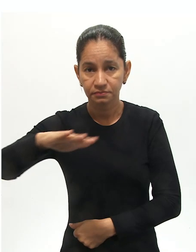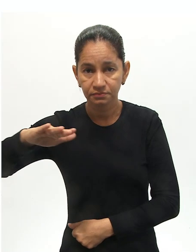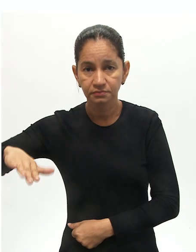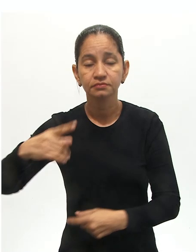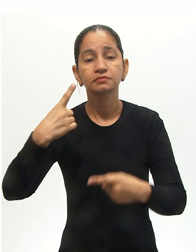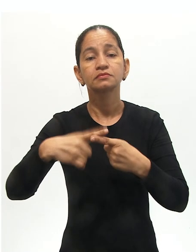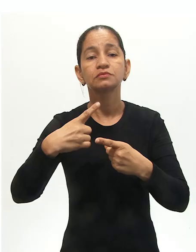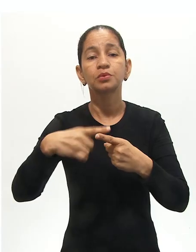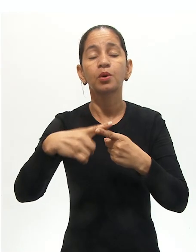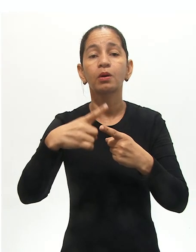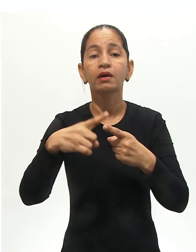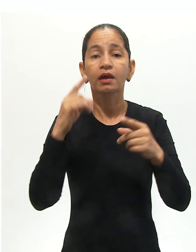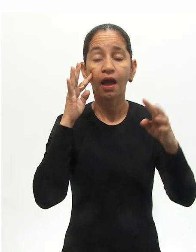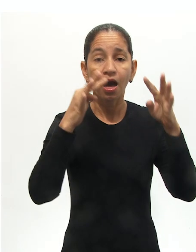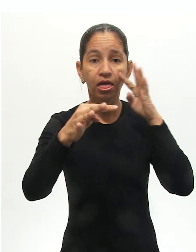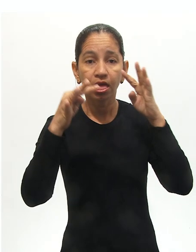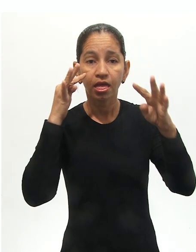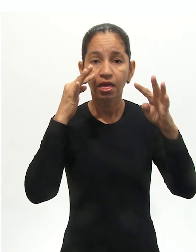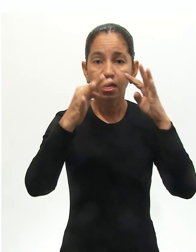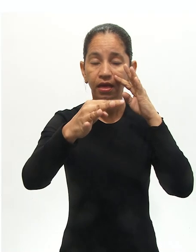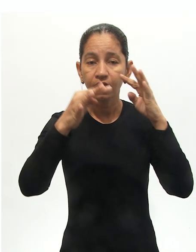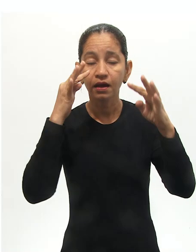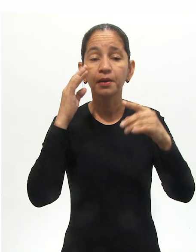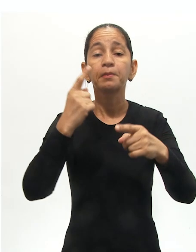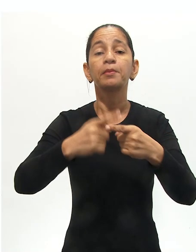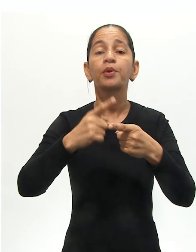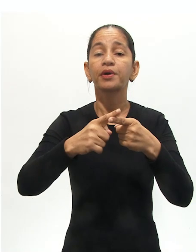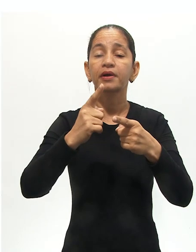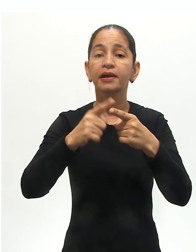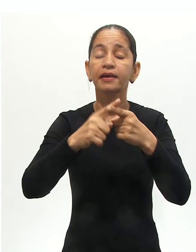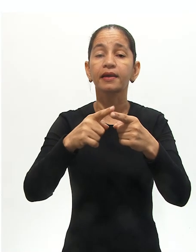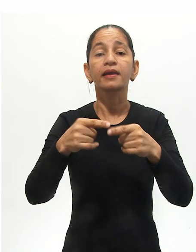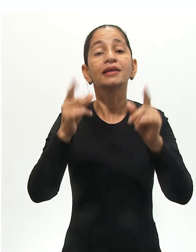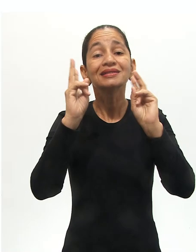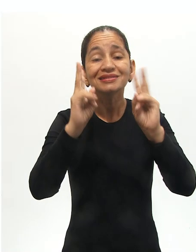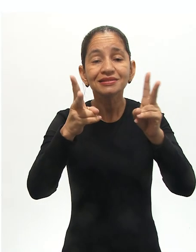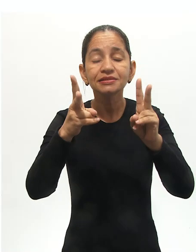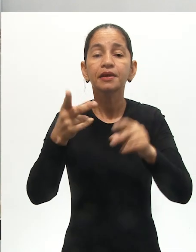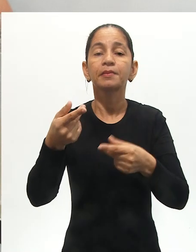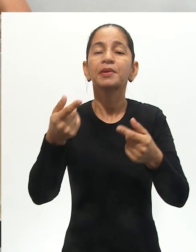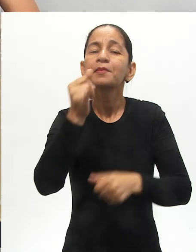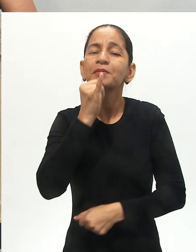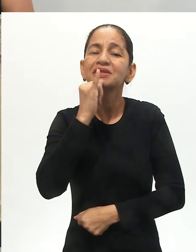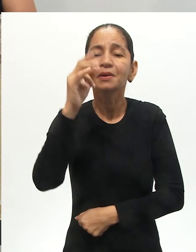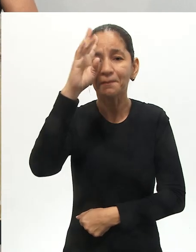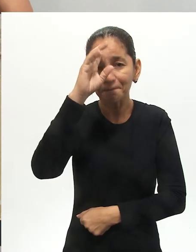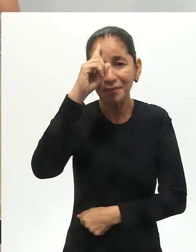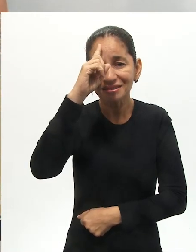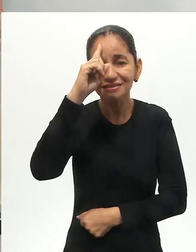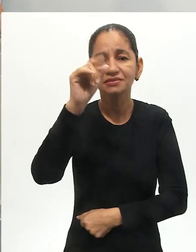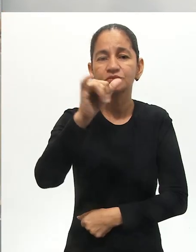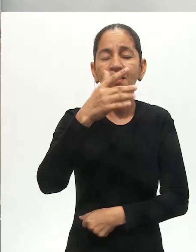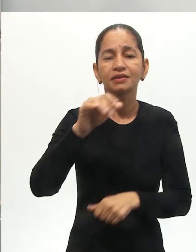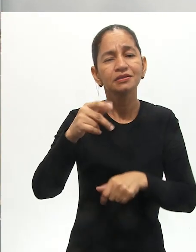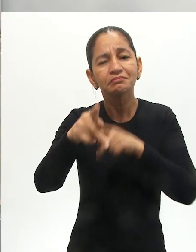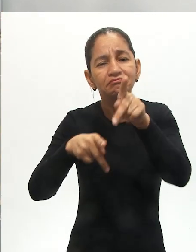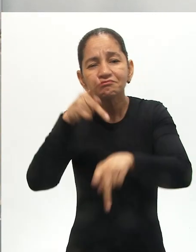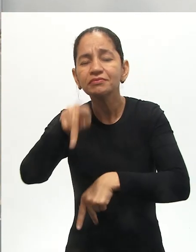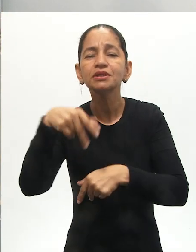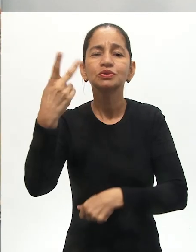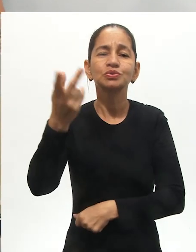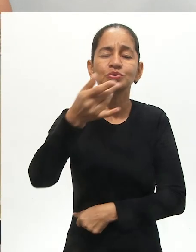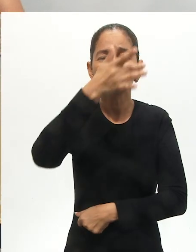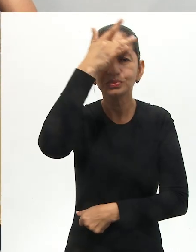crianças para atrair os gentios, para atrair os indígenas, né? Esses